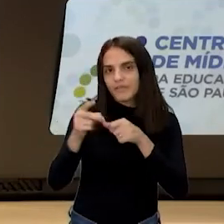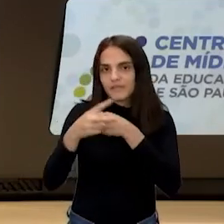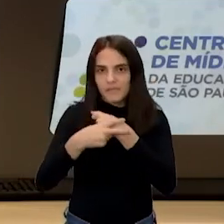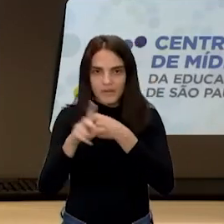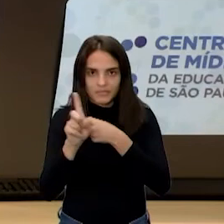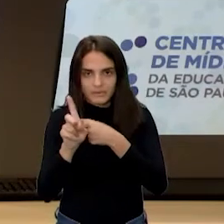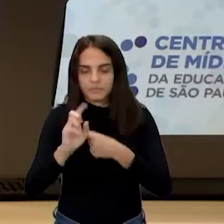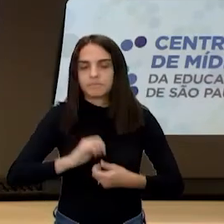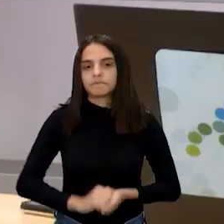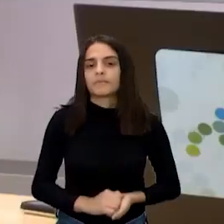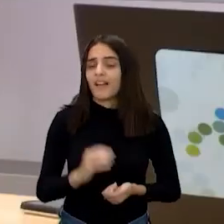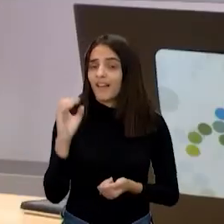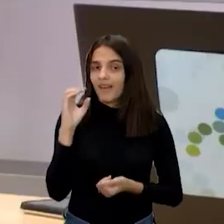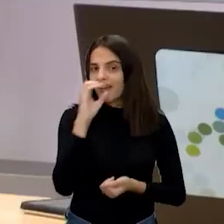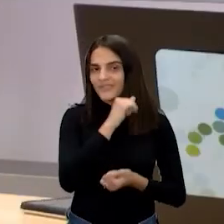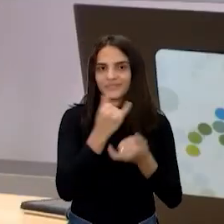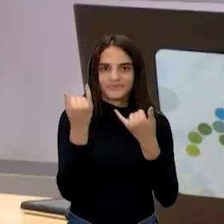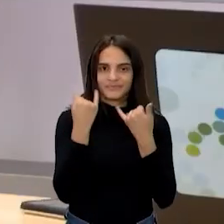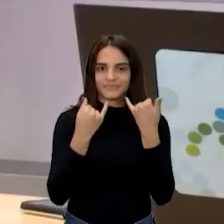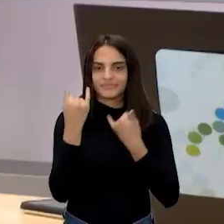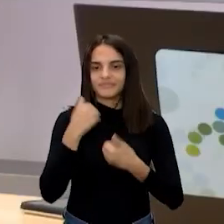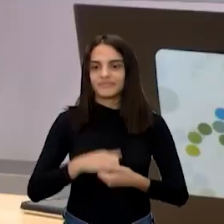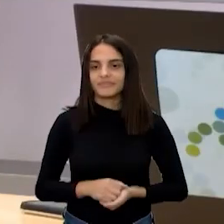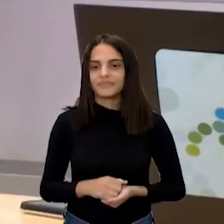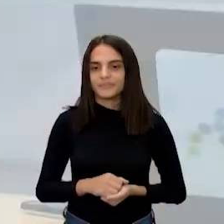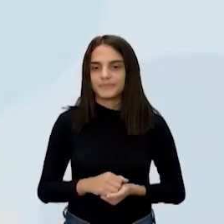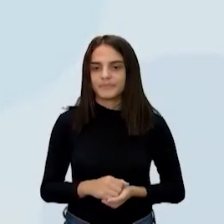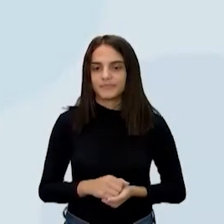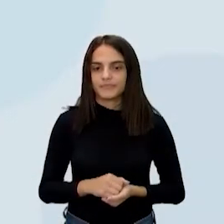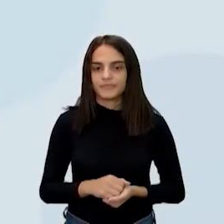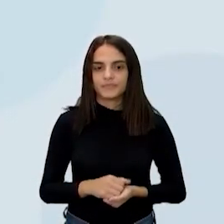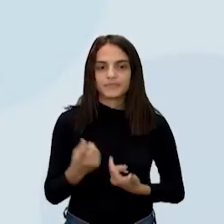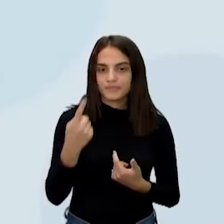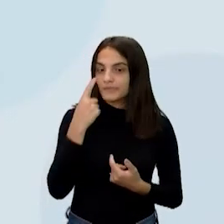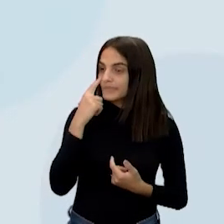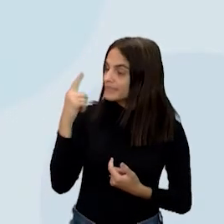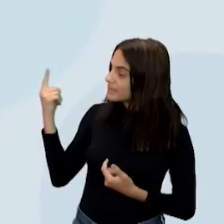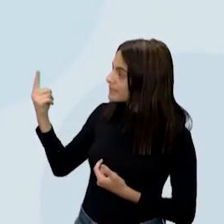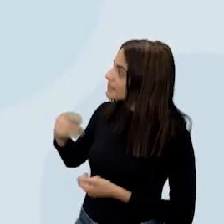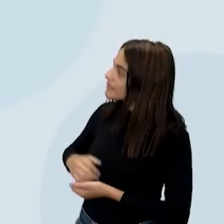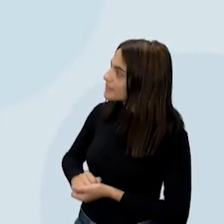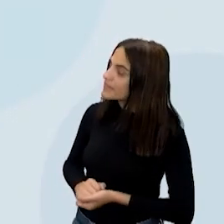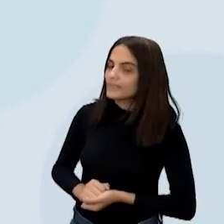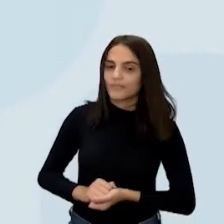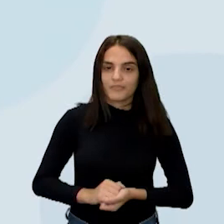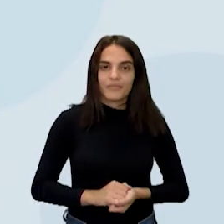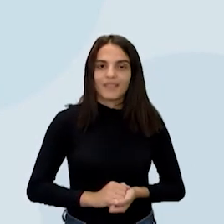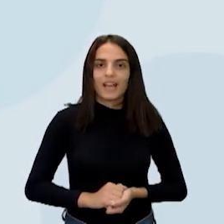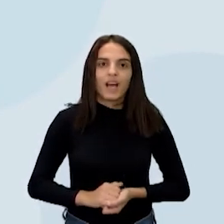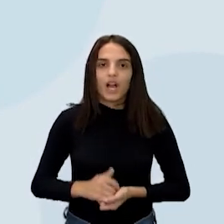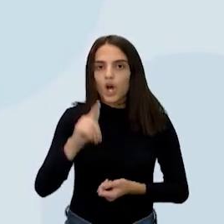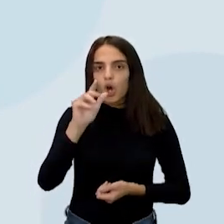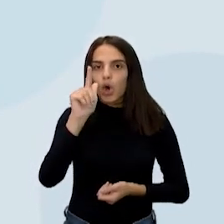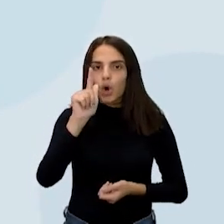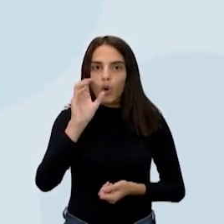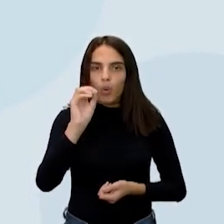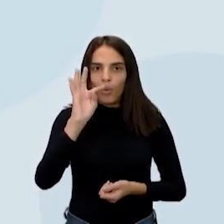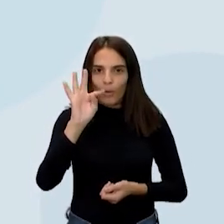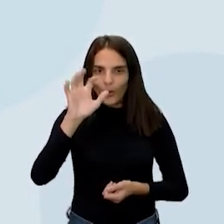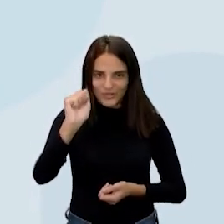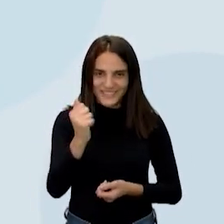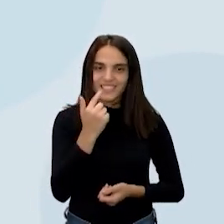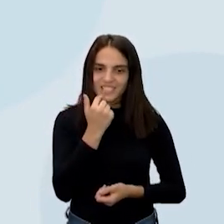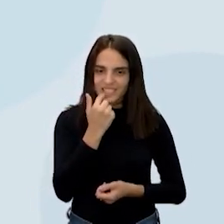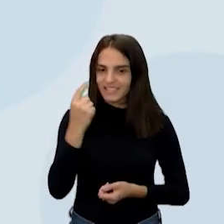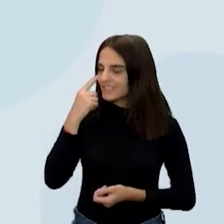rápida ainda. E tem mais, né, Pro, né? O fato de ter ali aquela forma de gota de sangue também já atrai